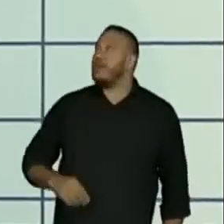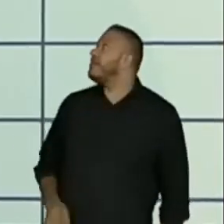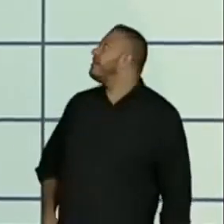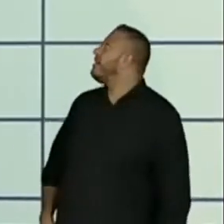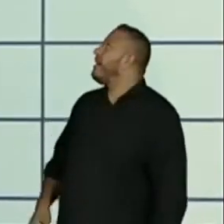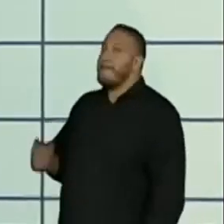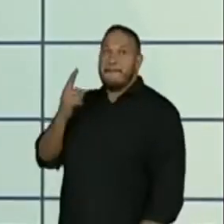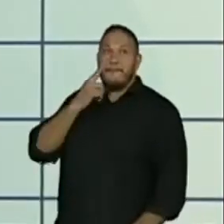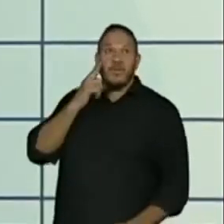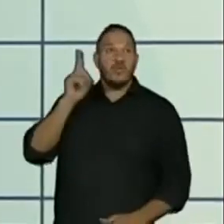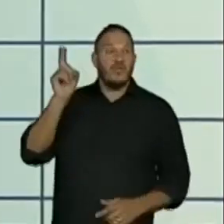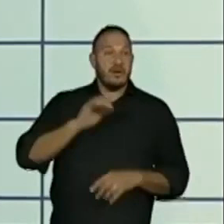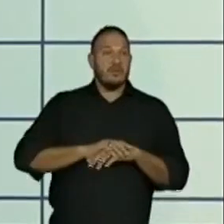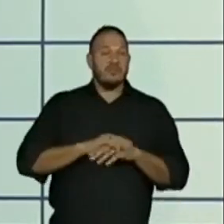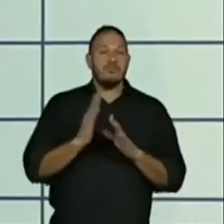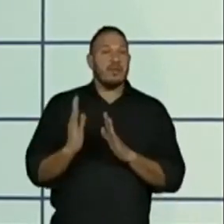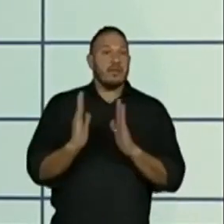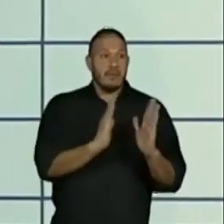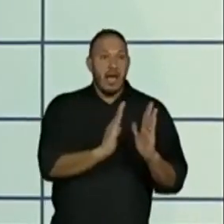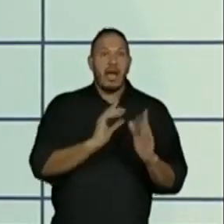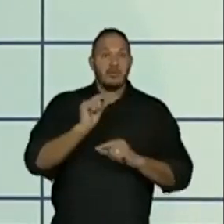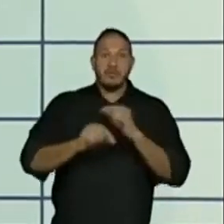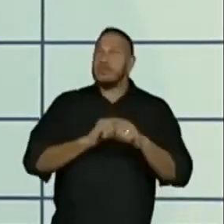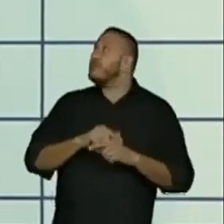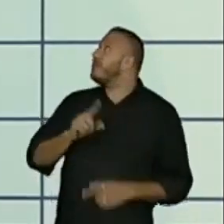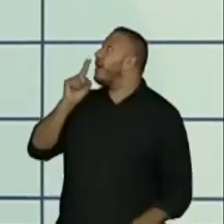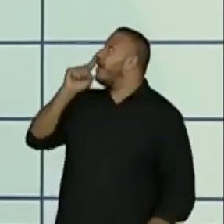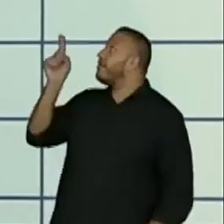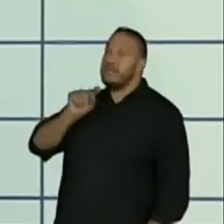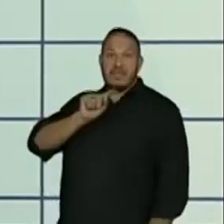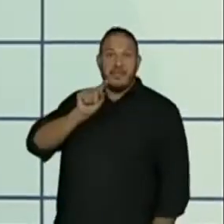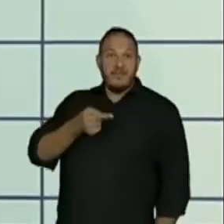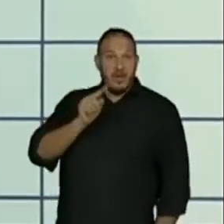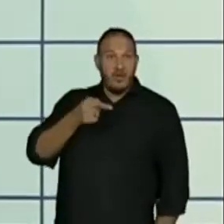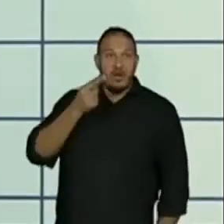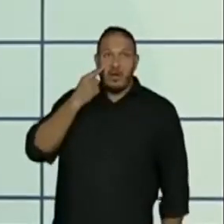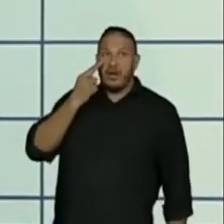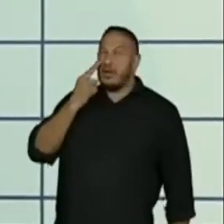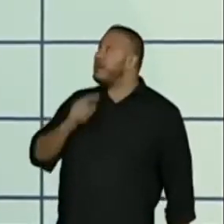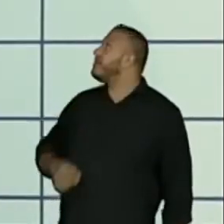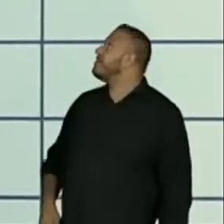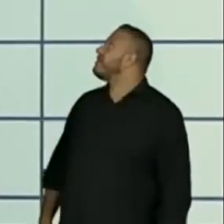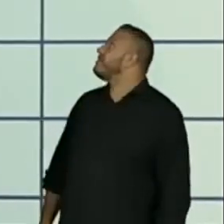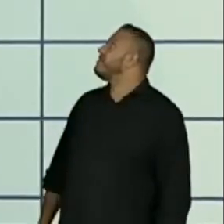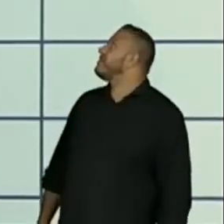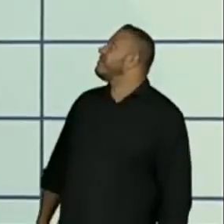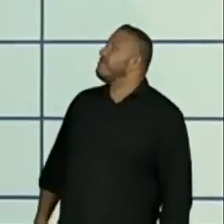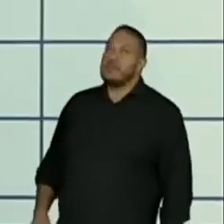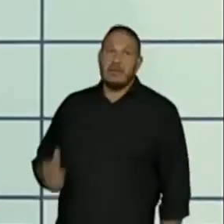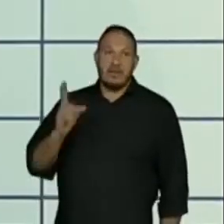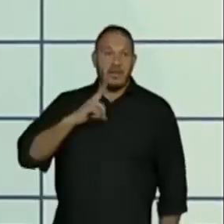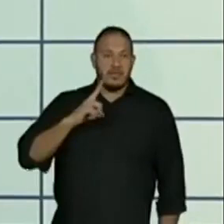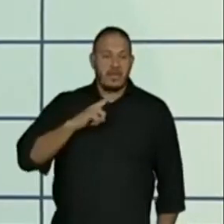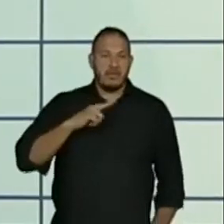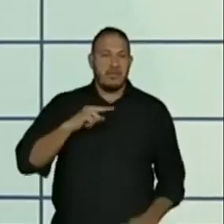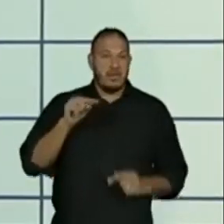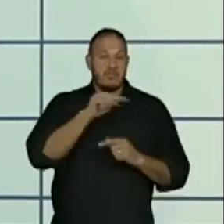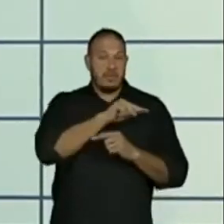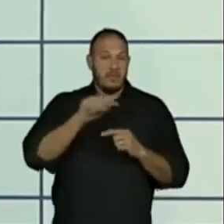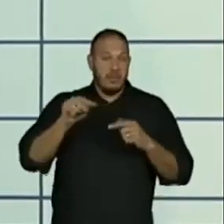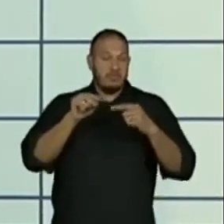trabalhando com a parte do lado esquerdo da vírgula apenas. Então, aqui eu tenho uma